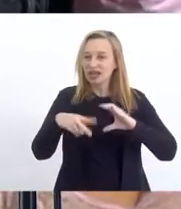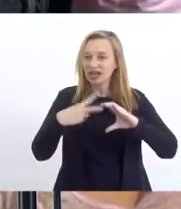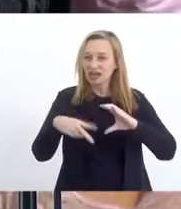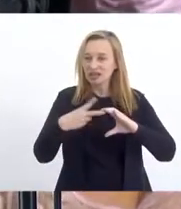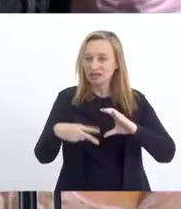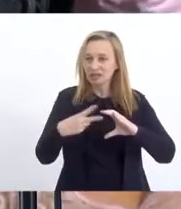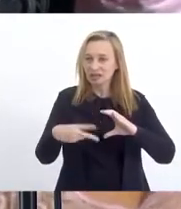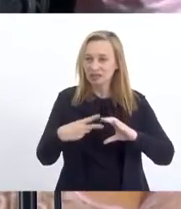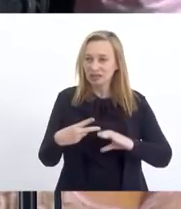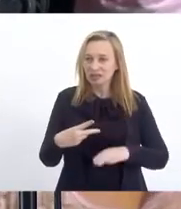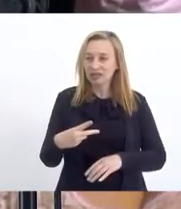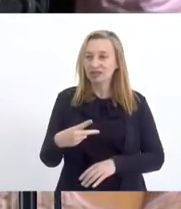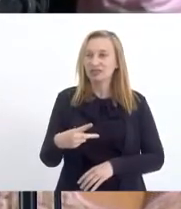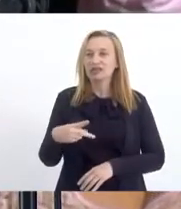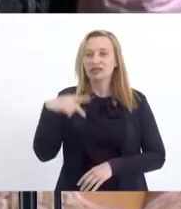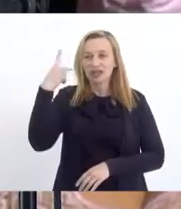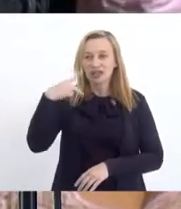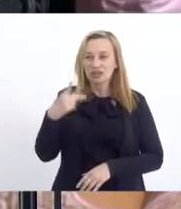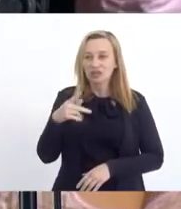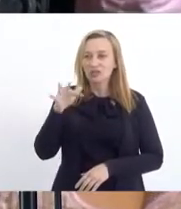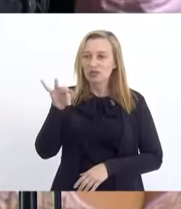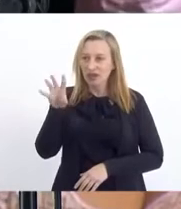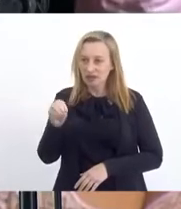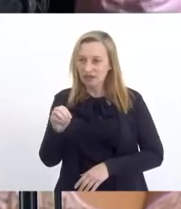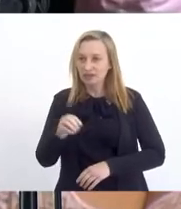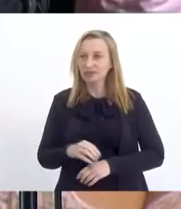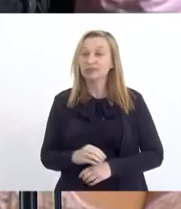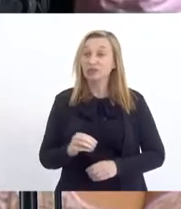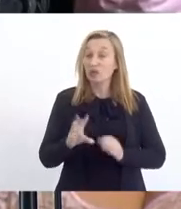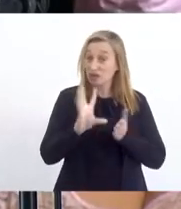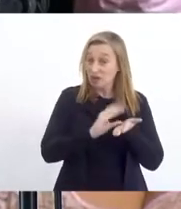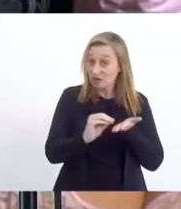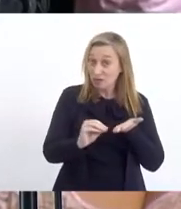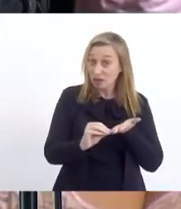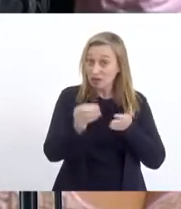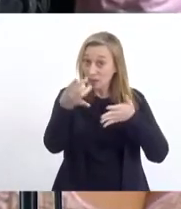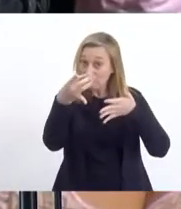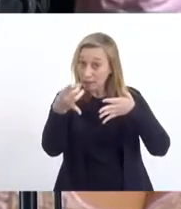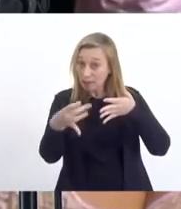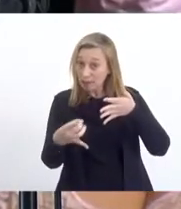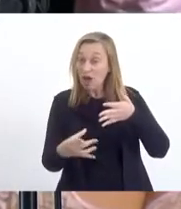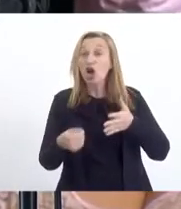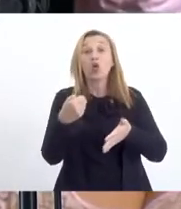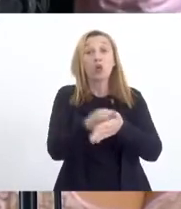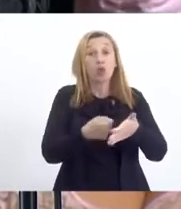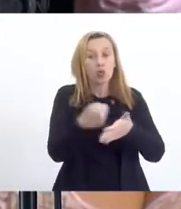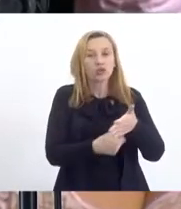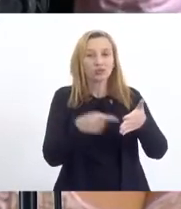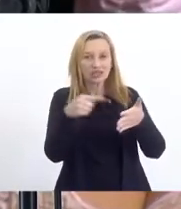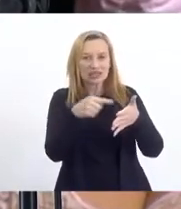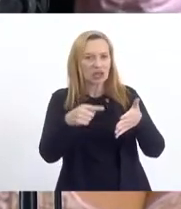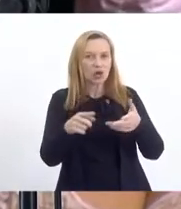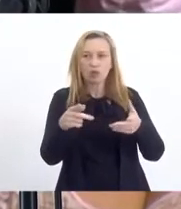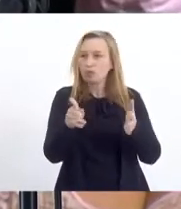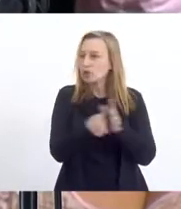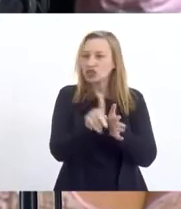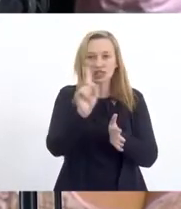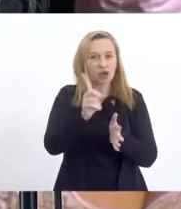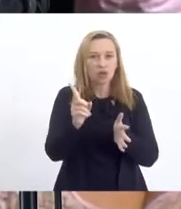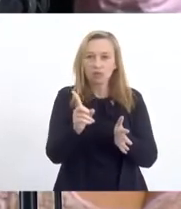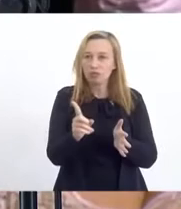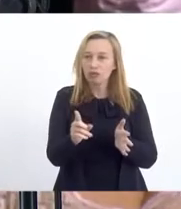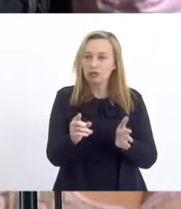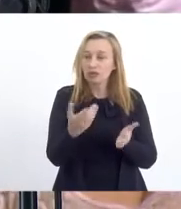vereador Fábio Ribeiro, e eu coloquei como pauta para o parlamento. Lutem por isso. Esse projeto não pode morrer. Vai ser muito